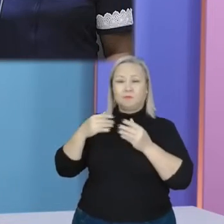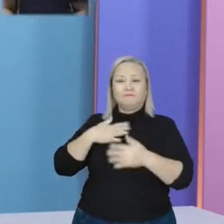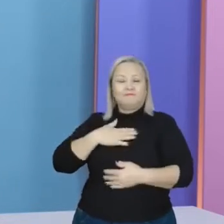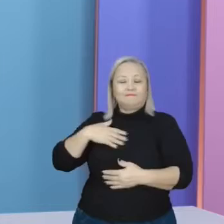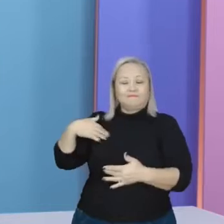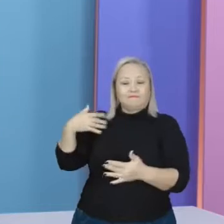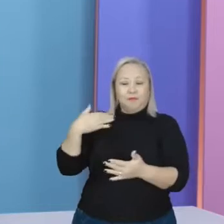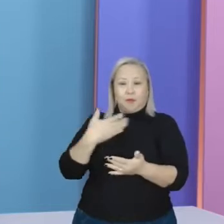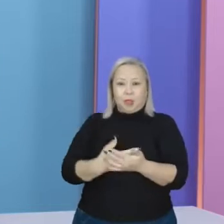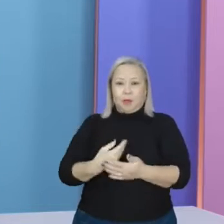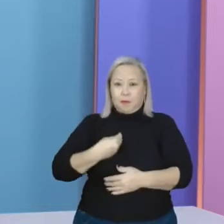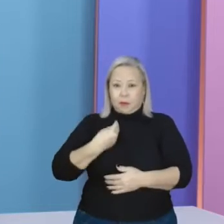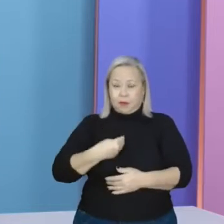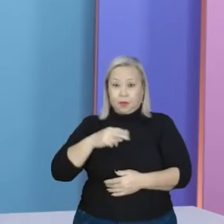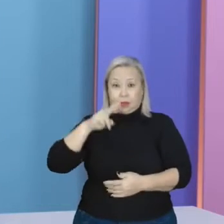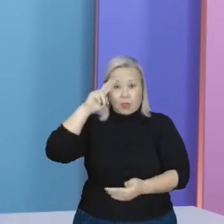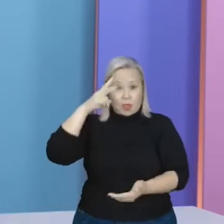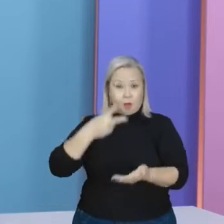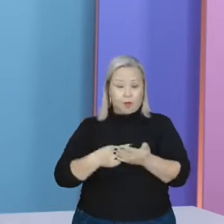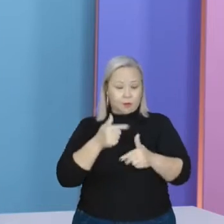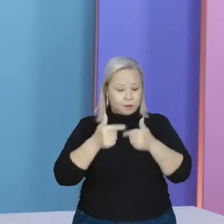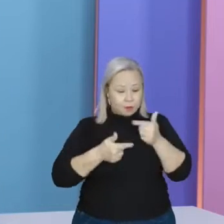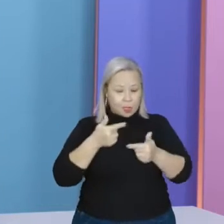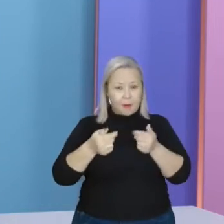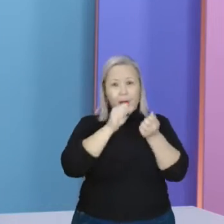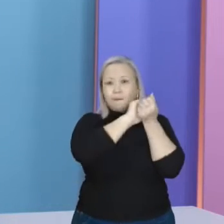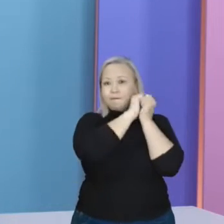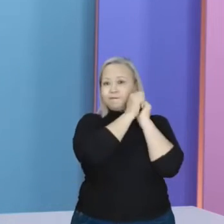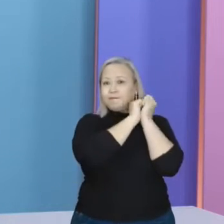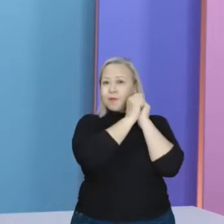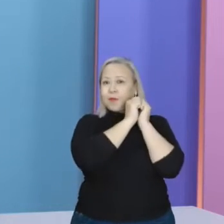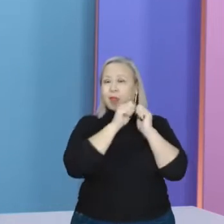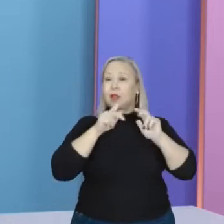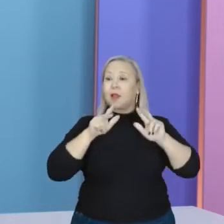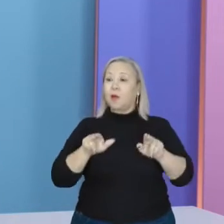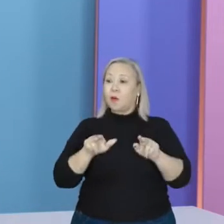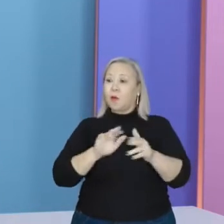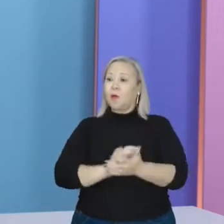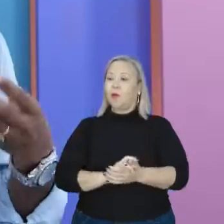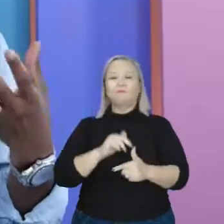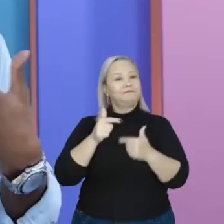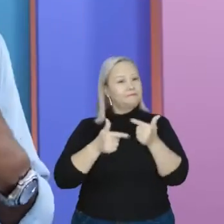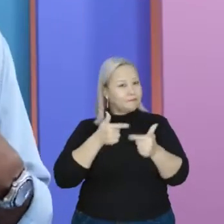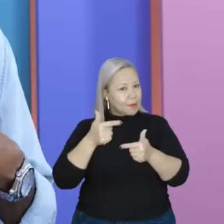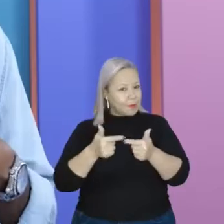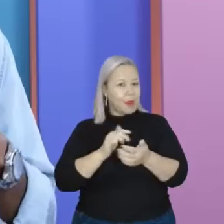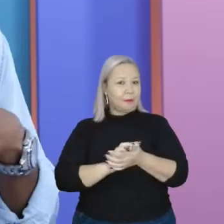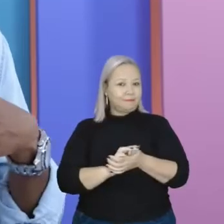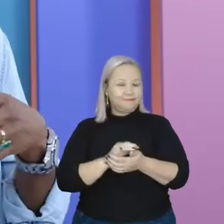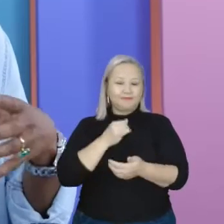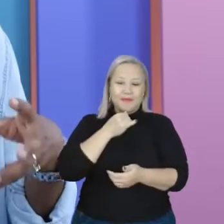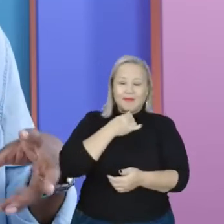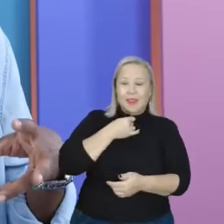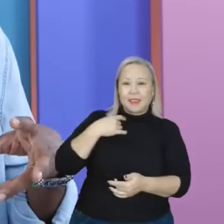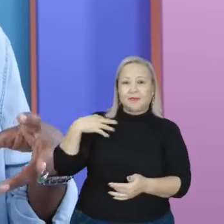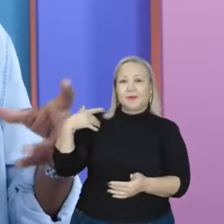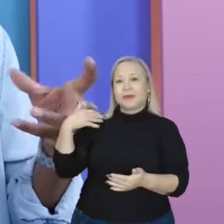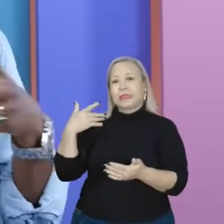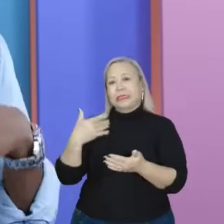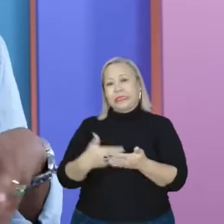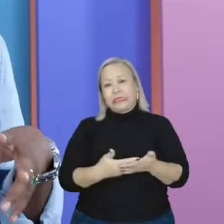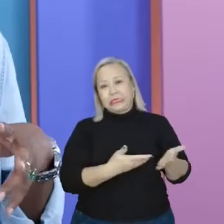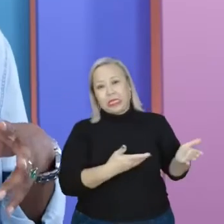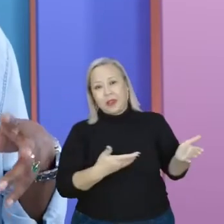trajetória, de reconhecer o trabalho doméstico como trabalho, né? Infelizmente, a gente vem